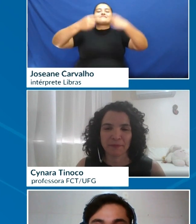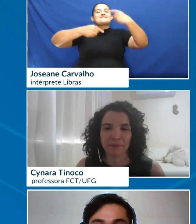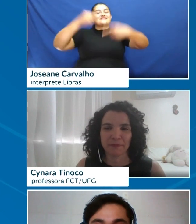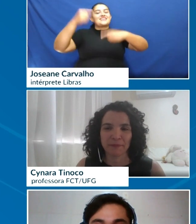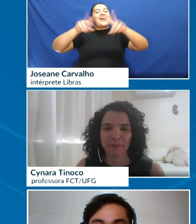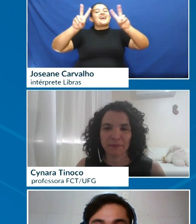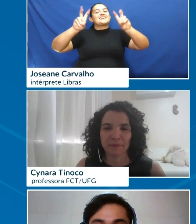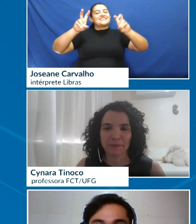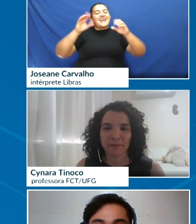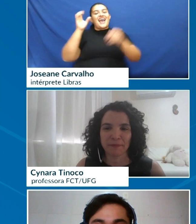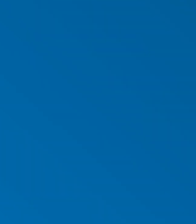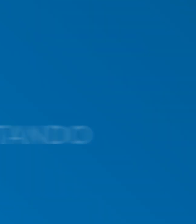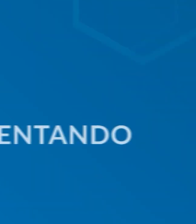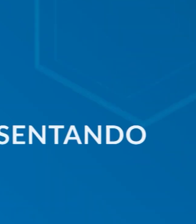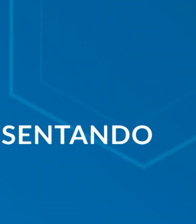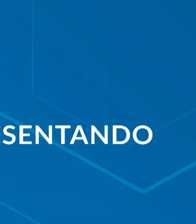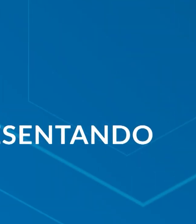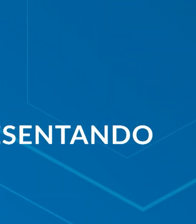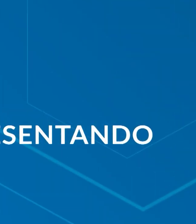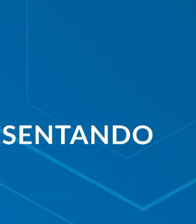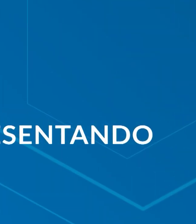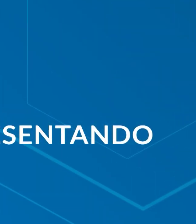intervalo rapidinho, não saia daí.